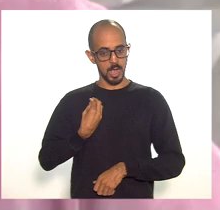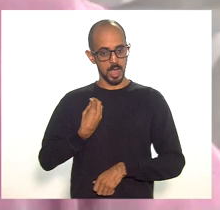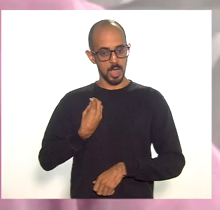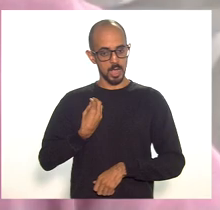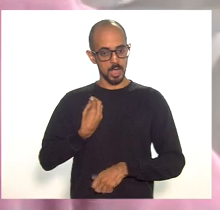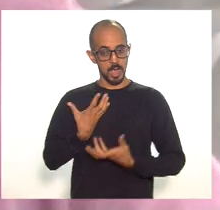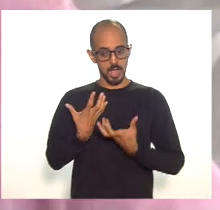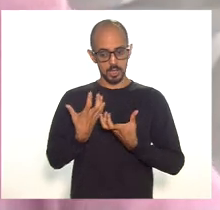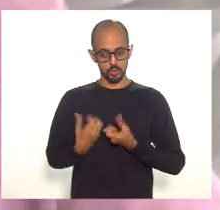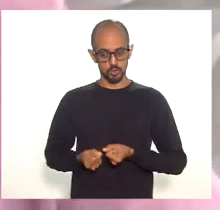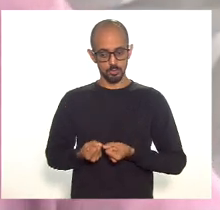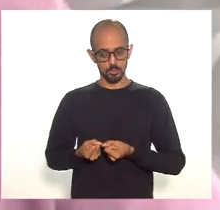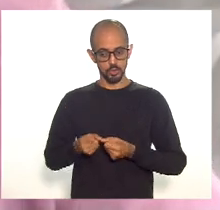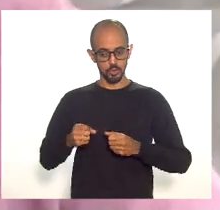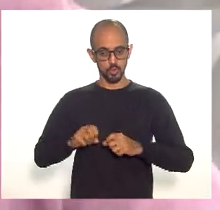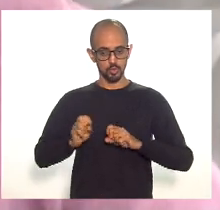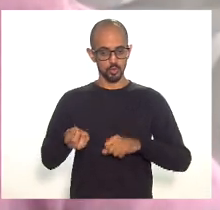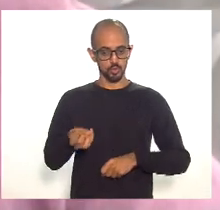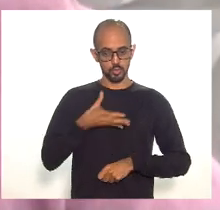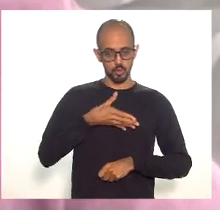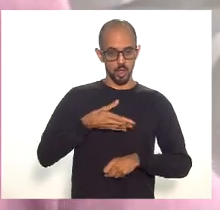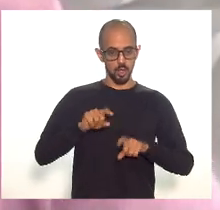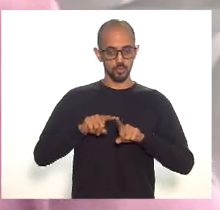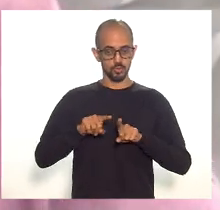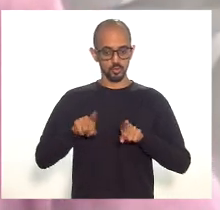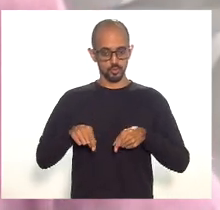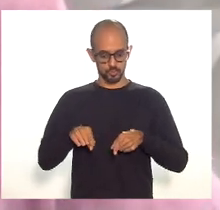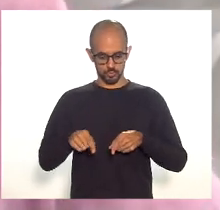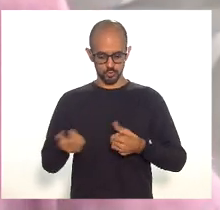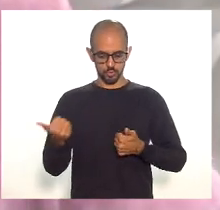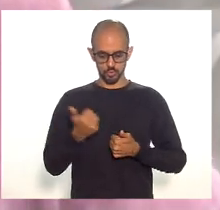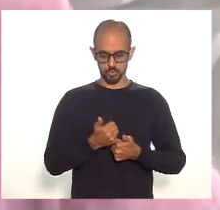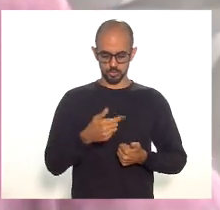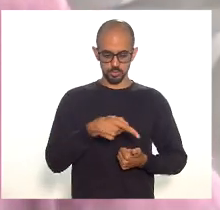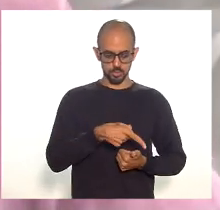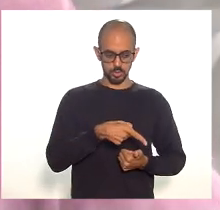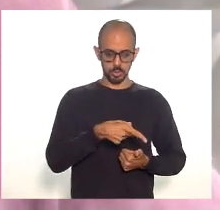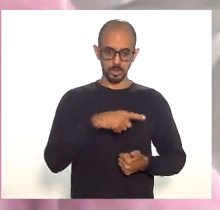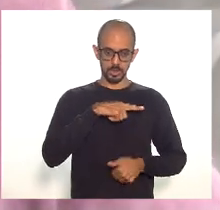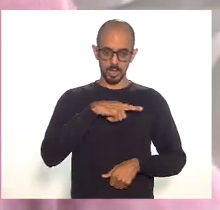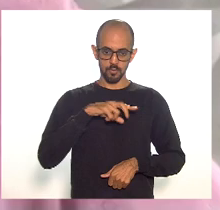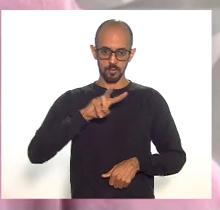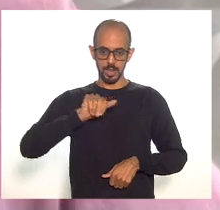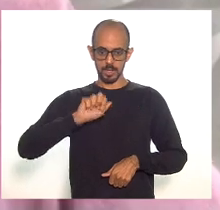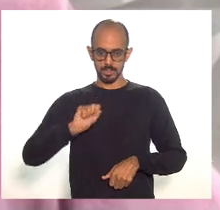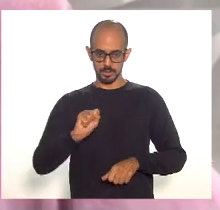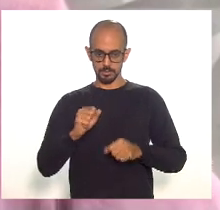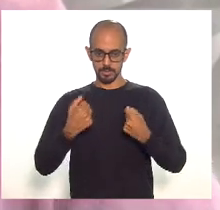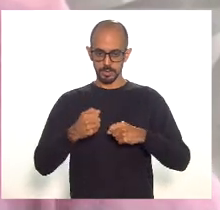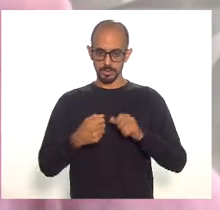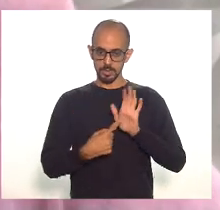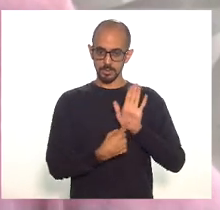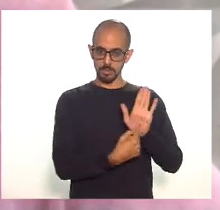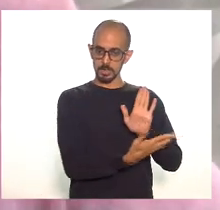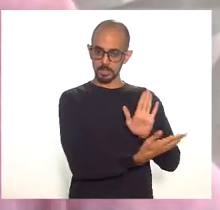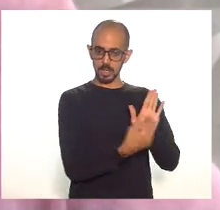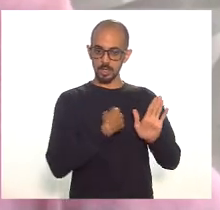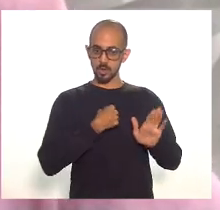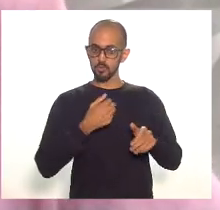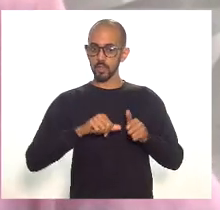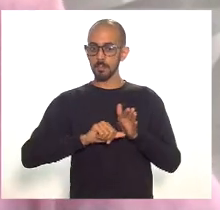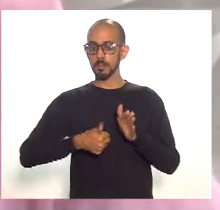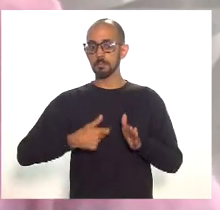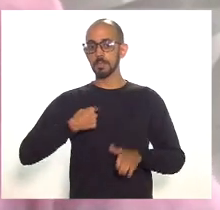dos novos cargos, já que havia vagas, né, para serem preenchidas, que deveriam se apresentar. E eu fui a primeira a